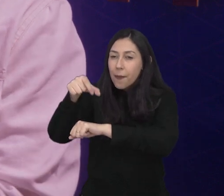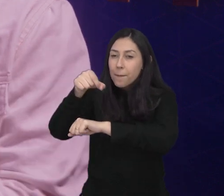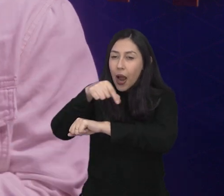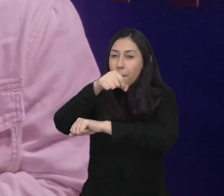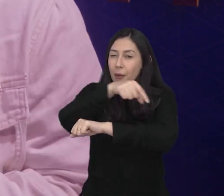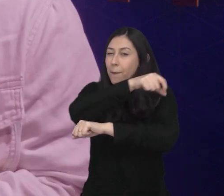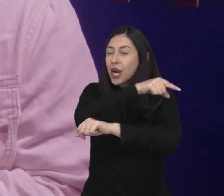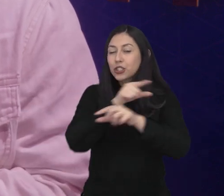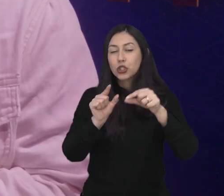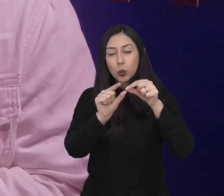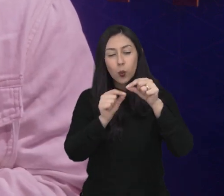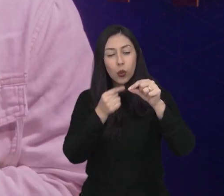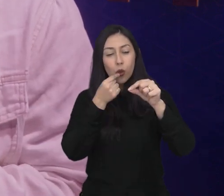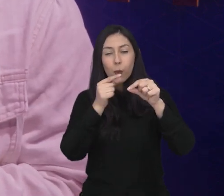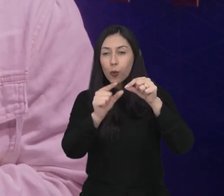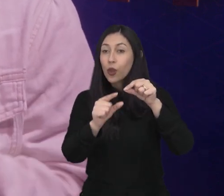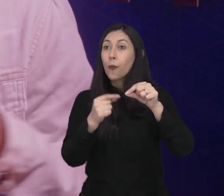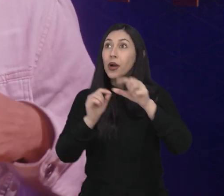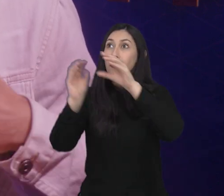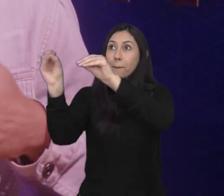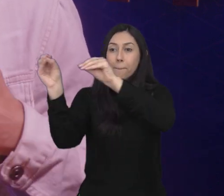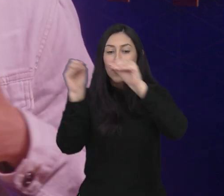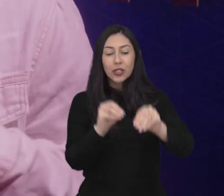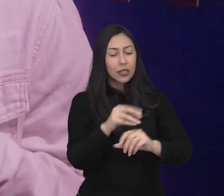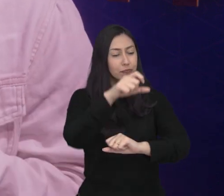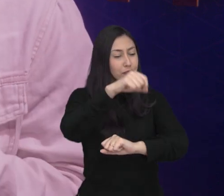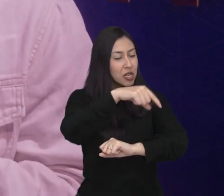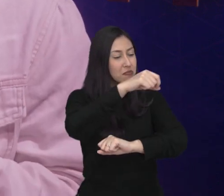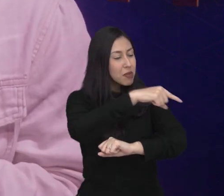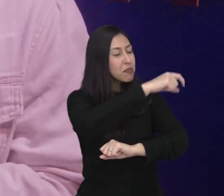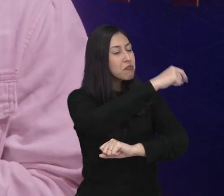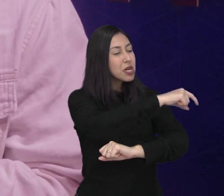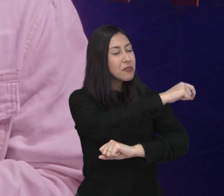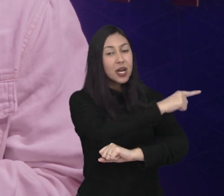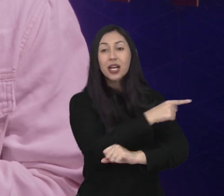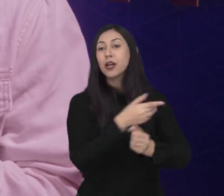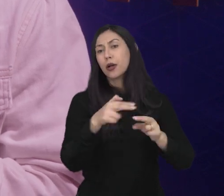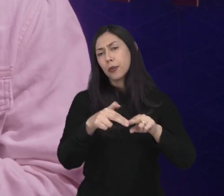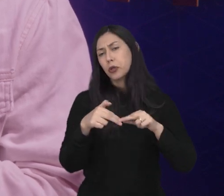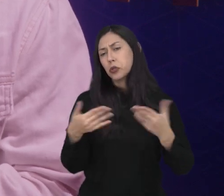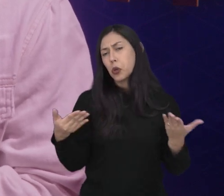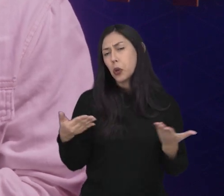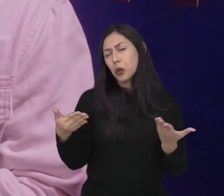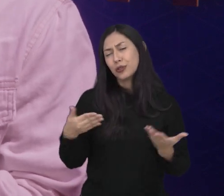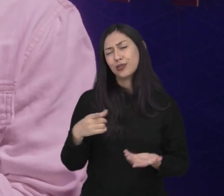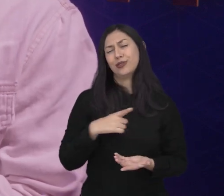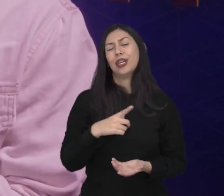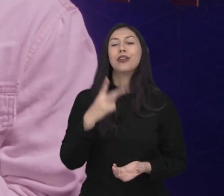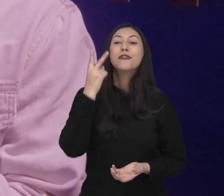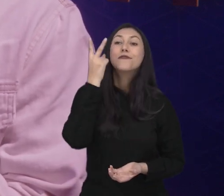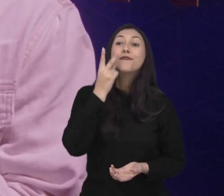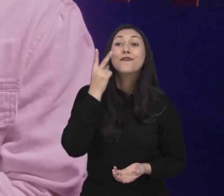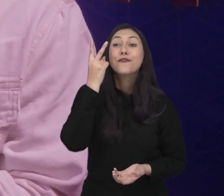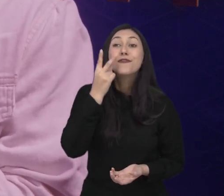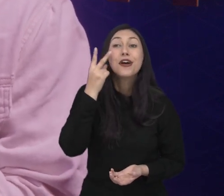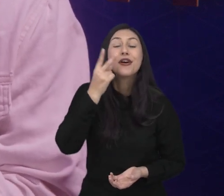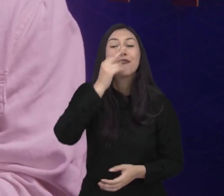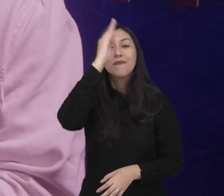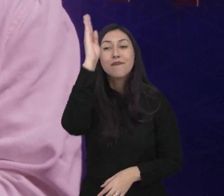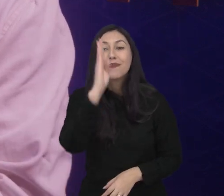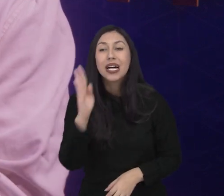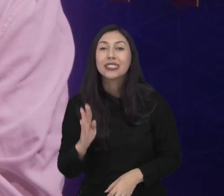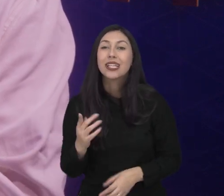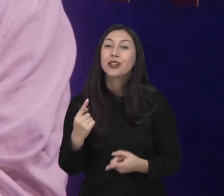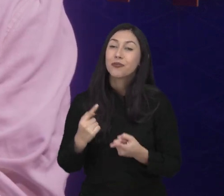videiras. E começaram a tentar plantar aqui no Brasil. Enfim, hoje a gente tem vinhos brasileiros